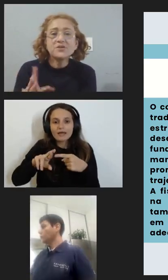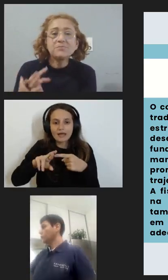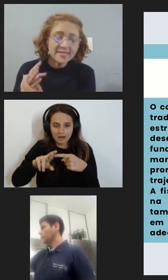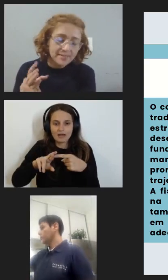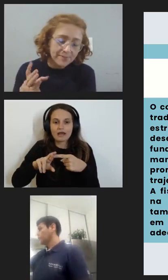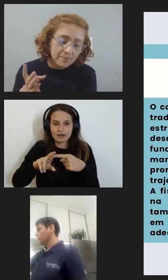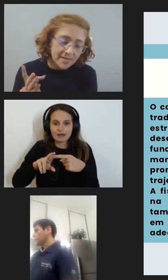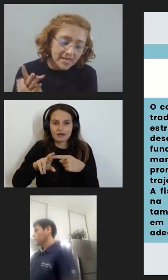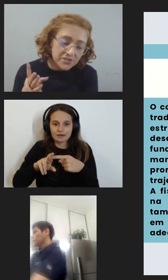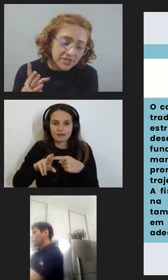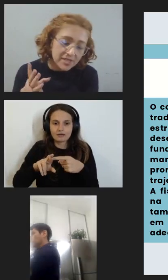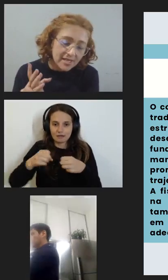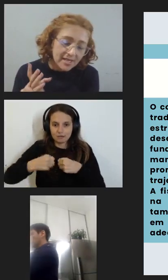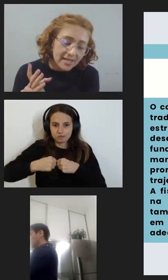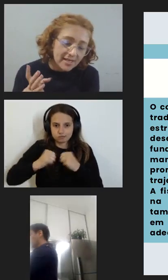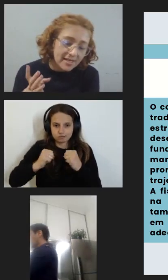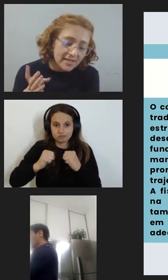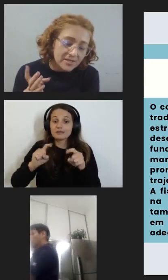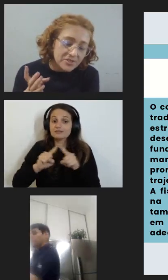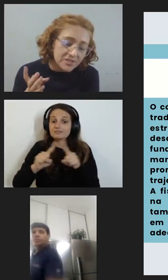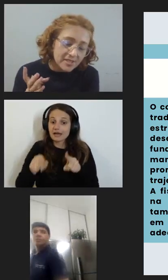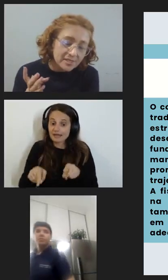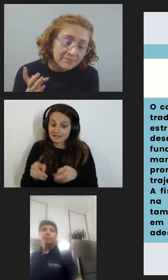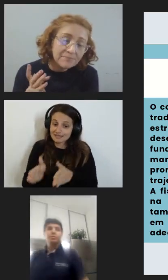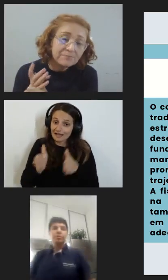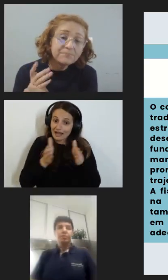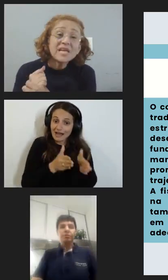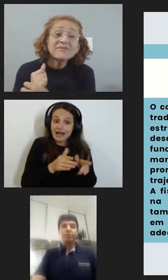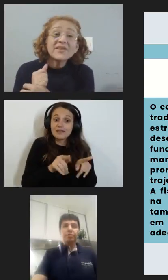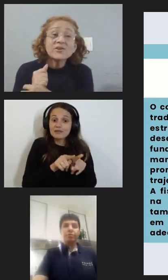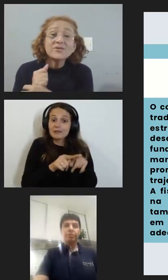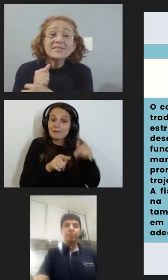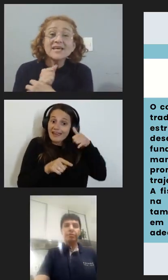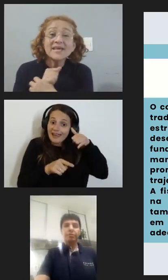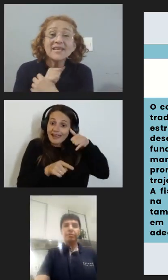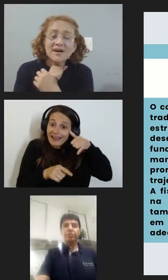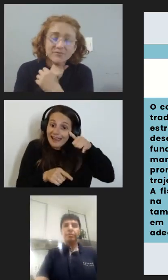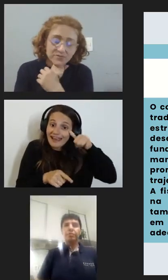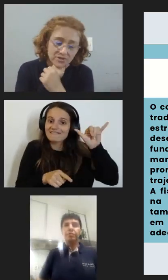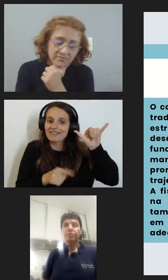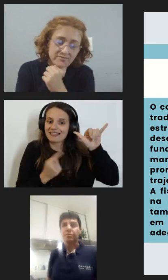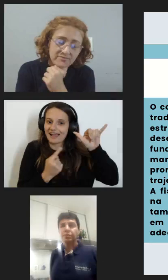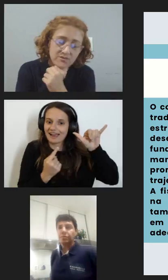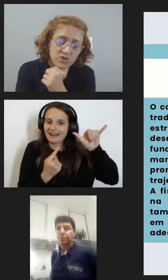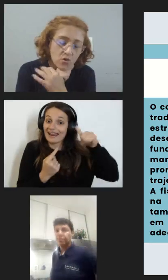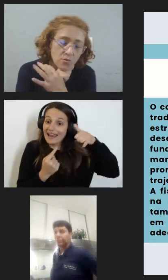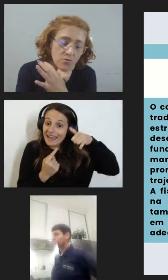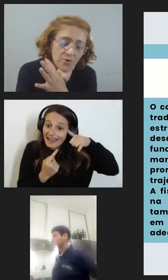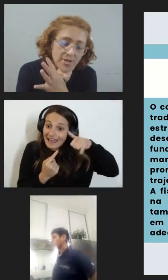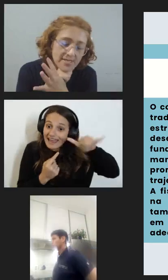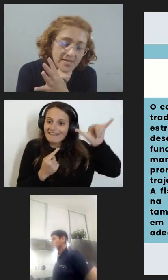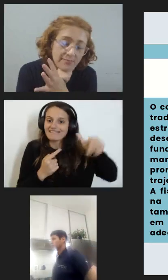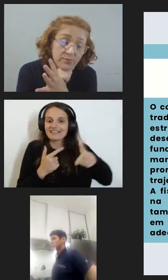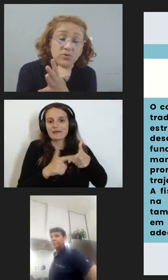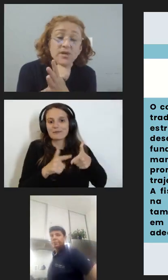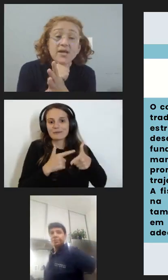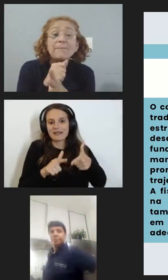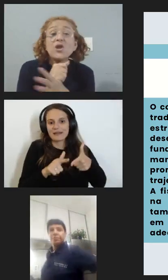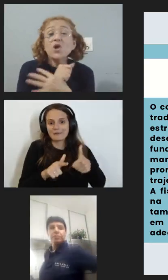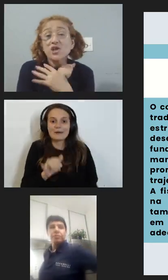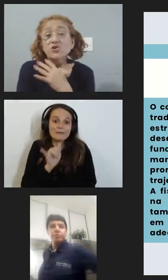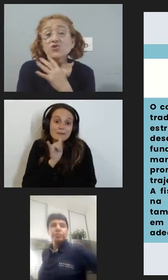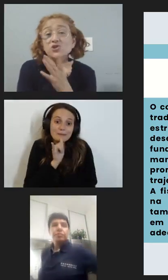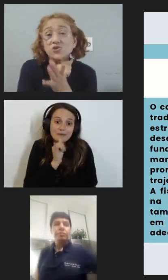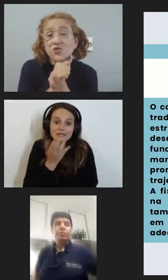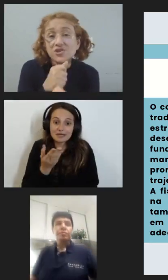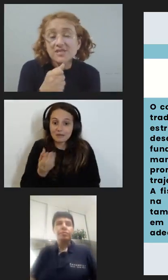mas principalmente de prevenção desses agravos, de como, por exemplo, melhorar